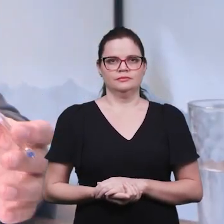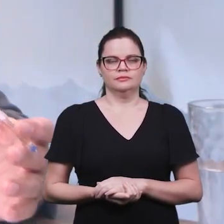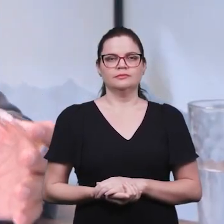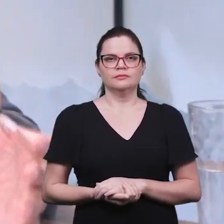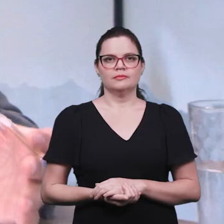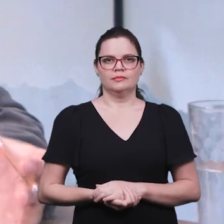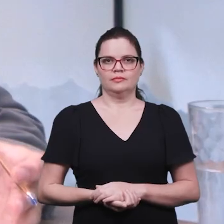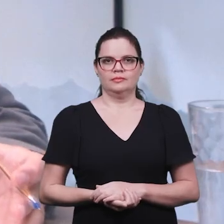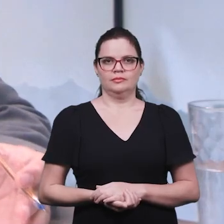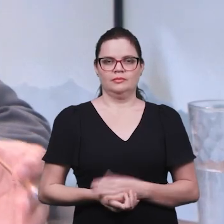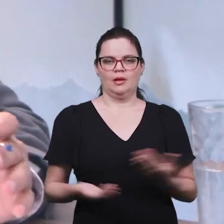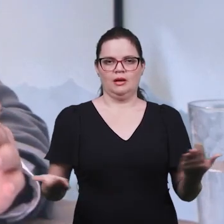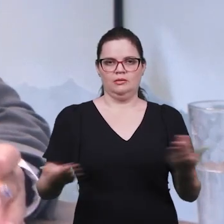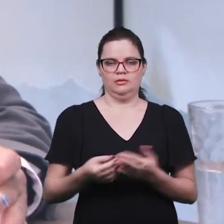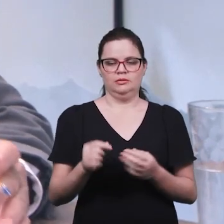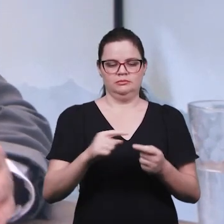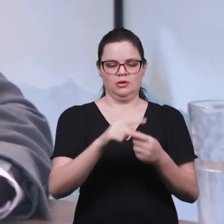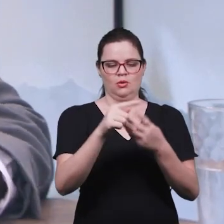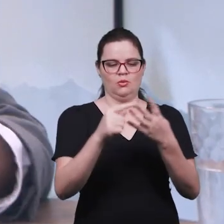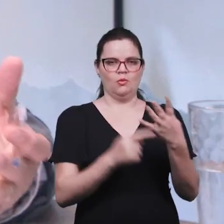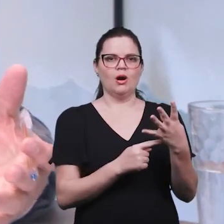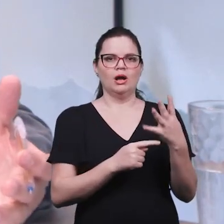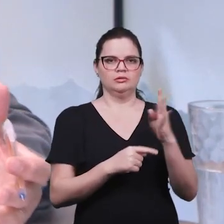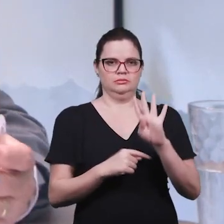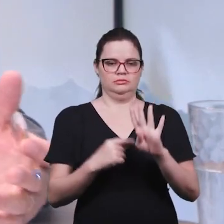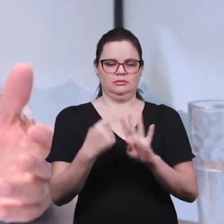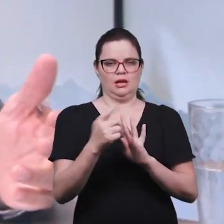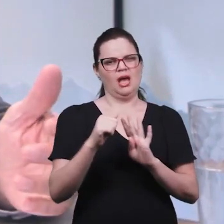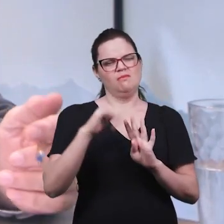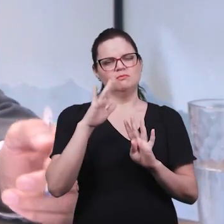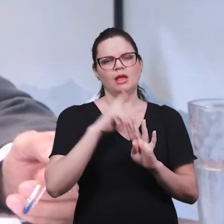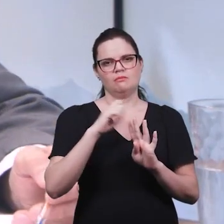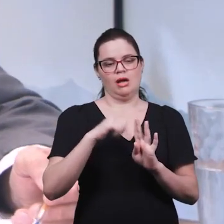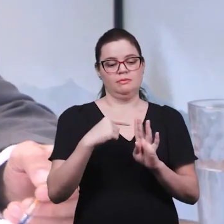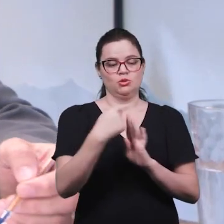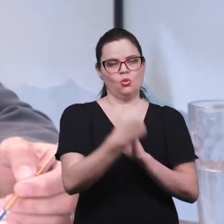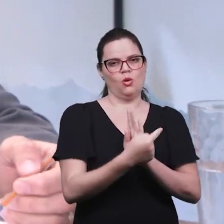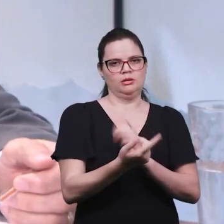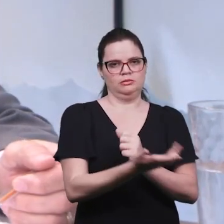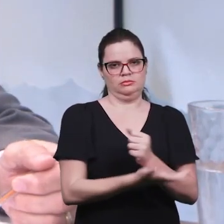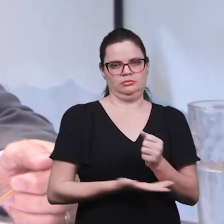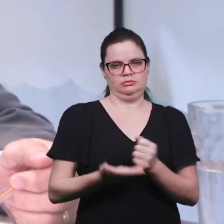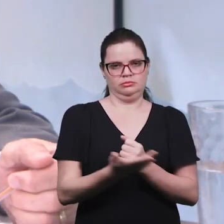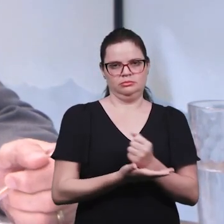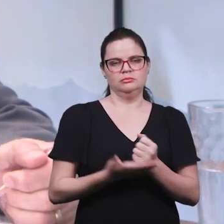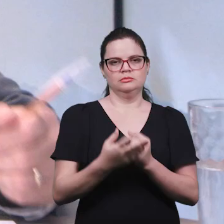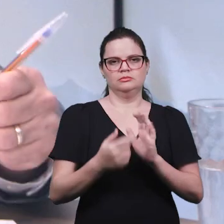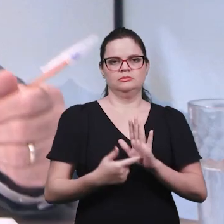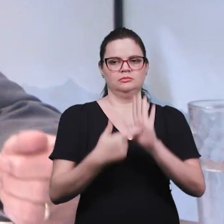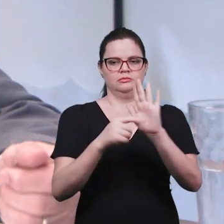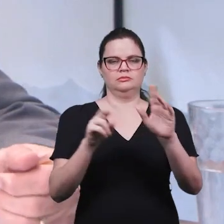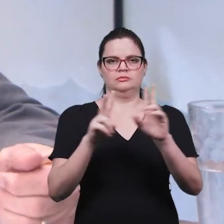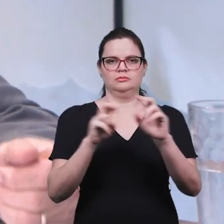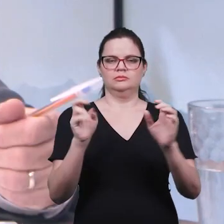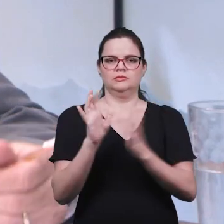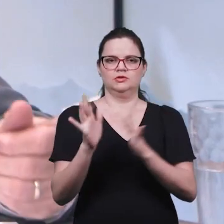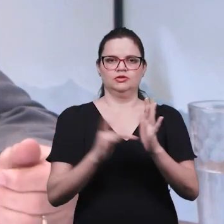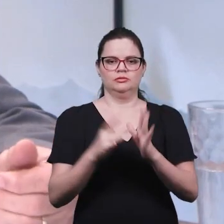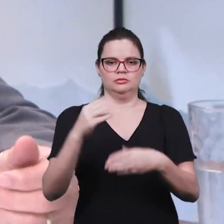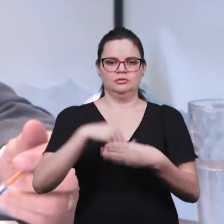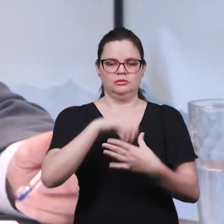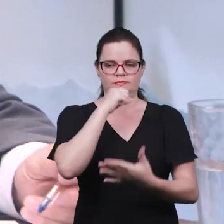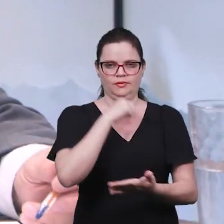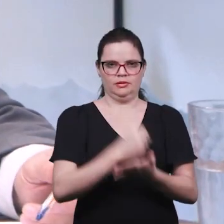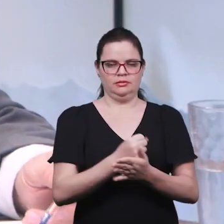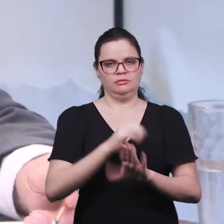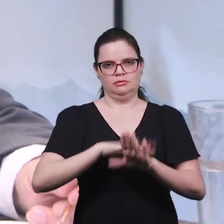vamos colocar aqui quatro elementos, são muito mais do que isso, mas 4 elementos que falam acerca profeticamente